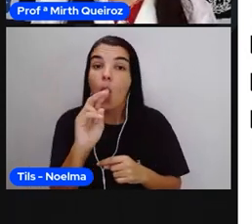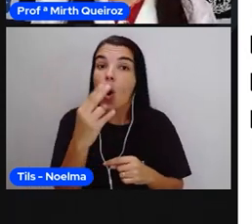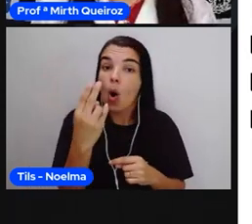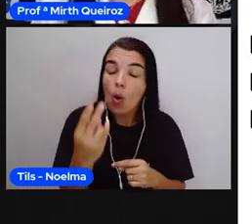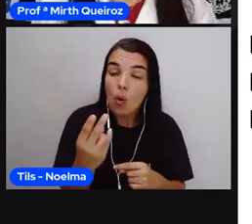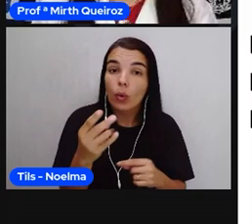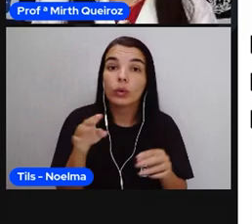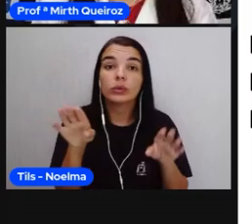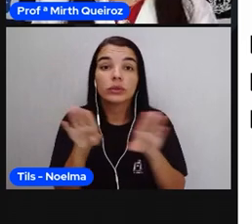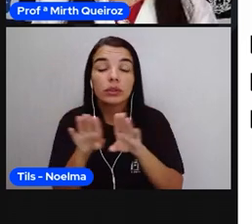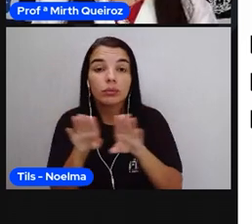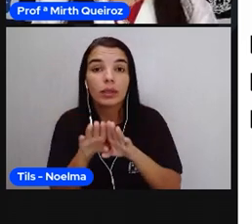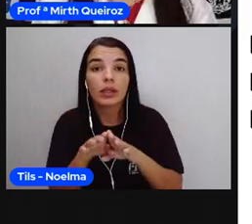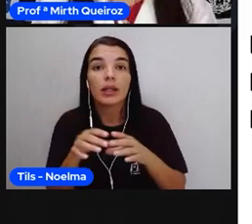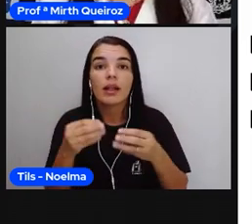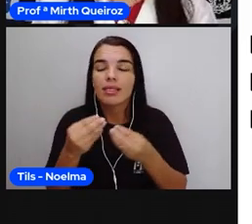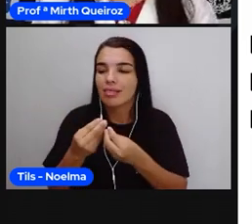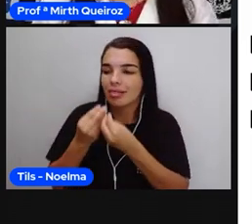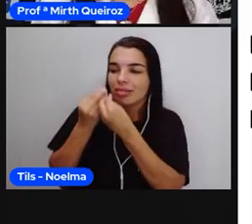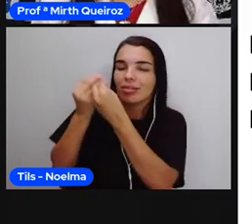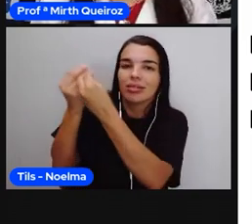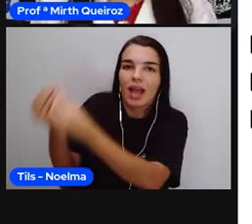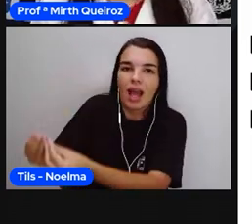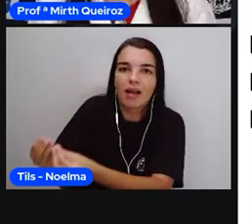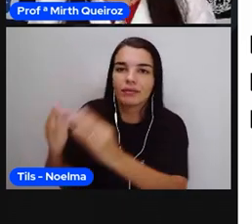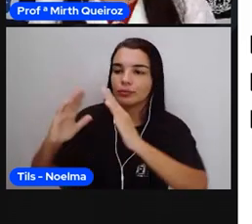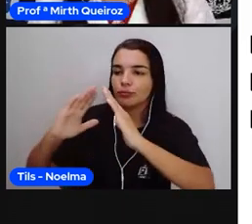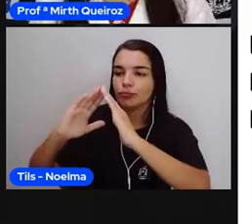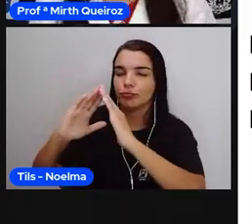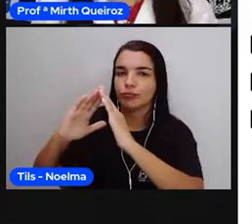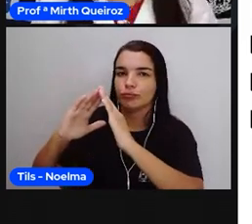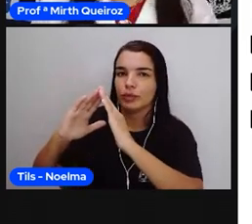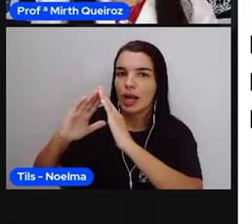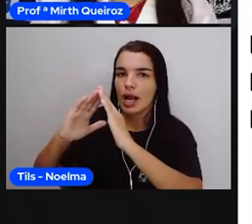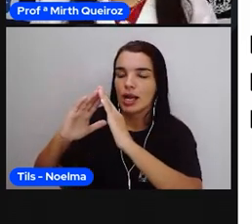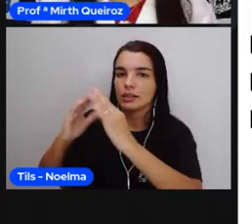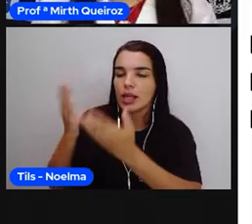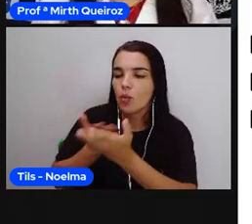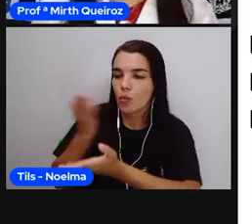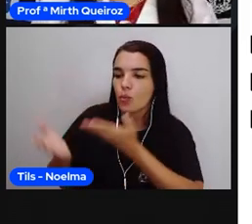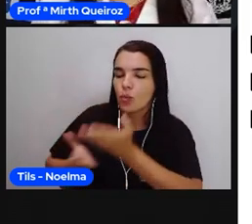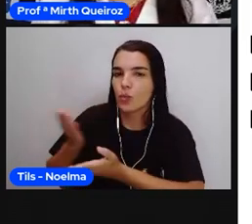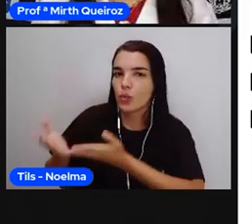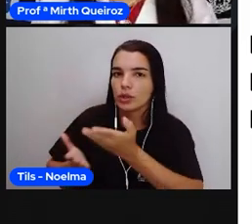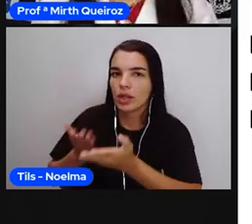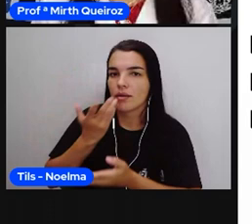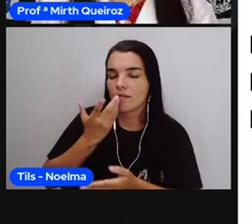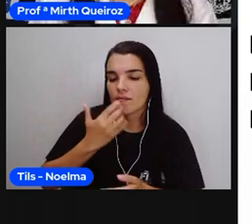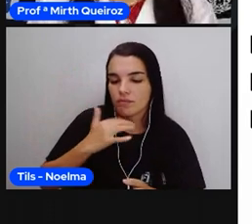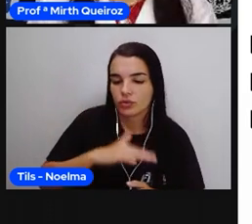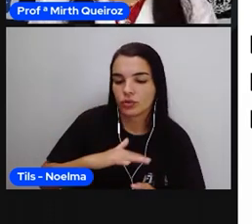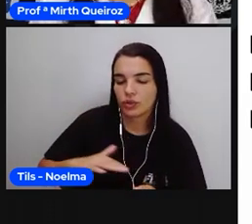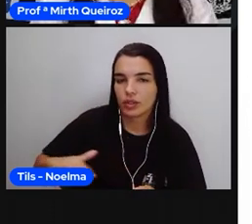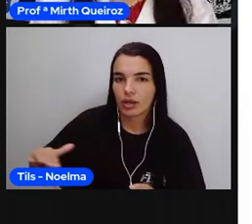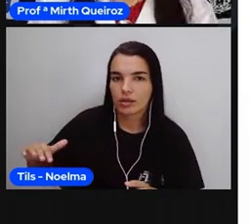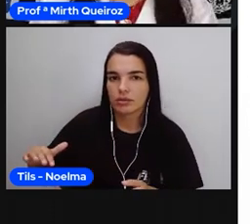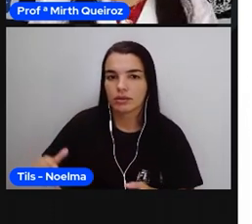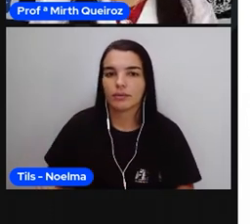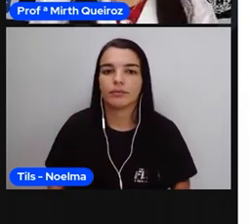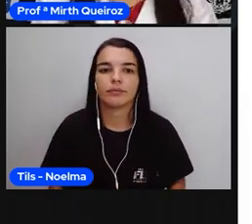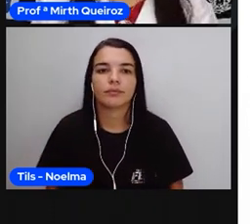então elas eram entregues ao orfanato do Estado, né, mediante aí a indenização.